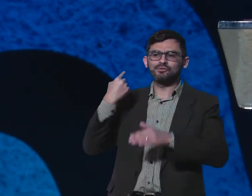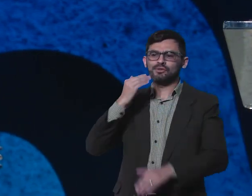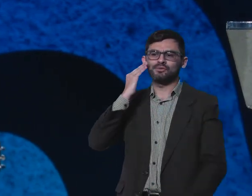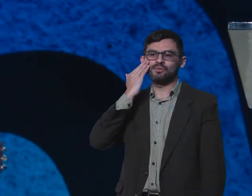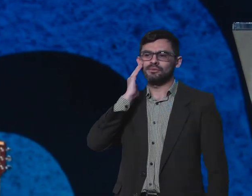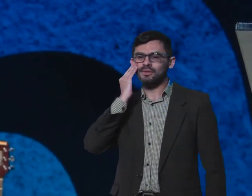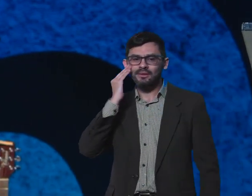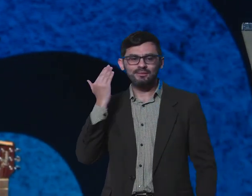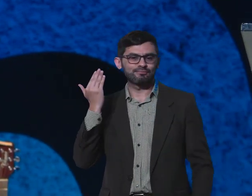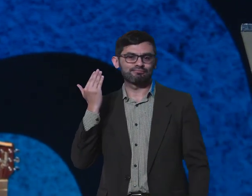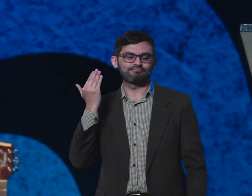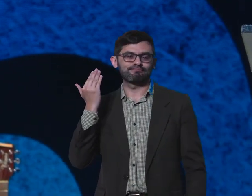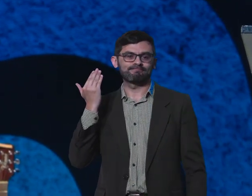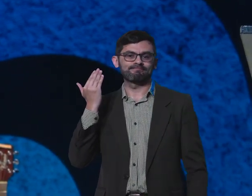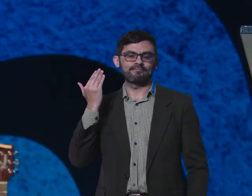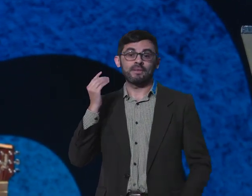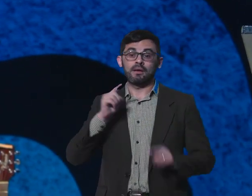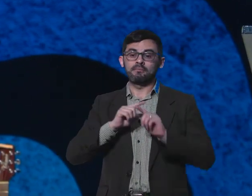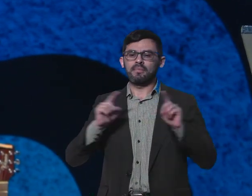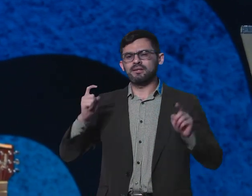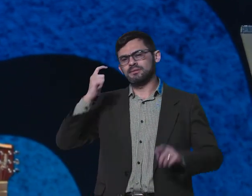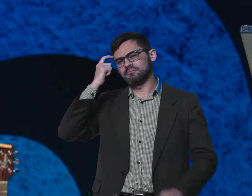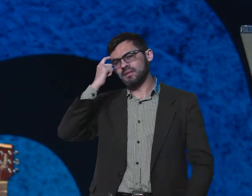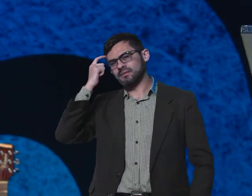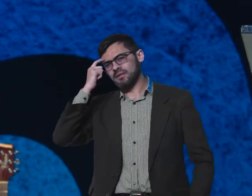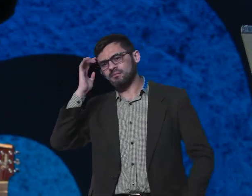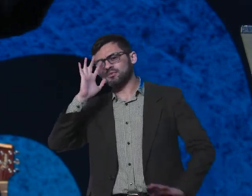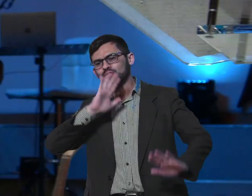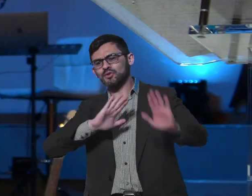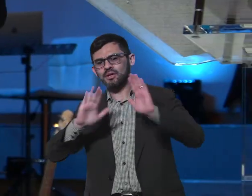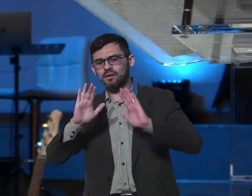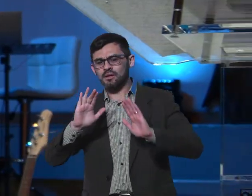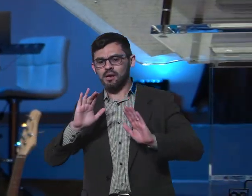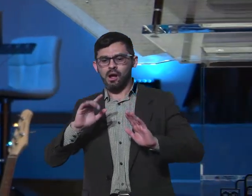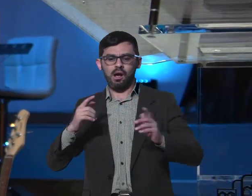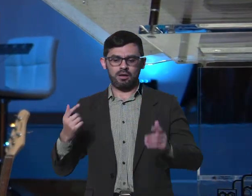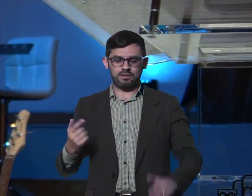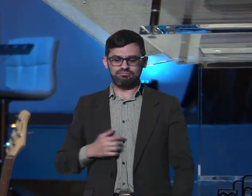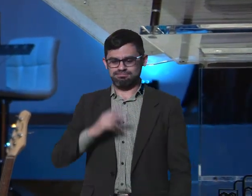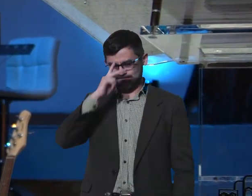assim. Nós imaginamos que é fruto do nosso esforço,